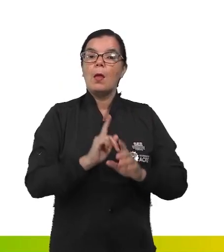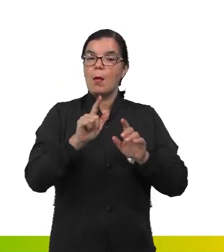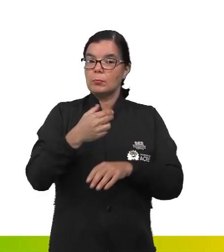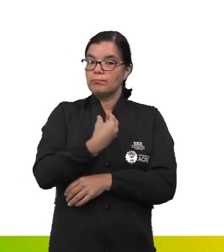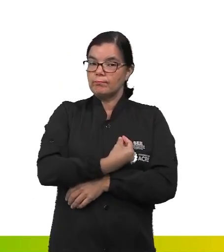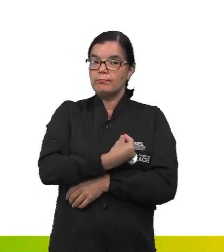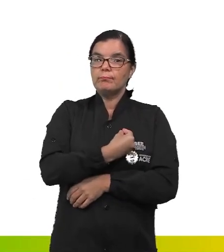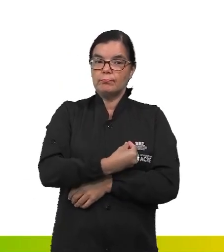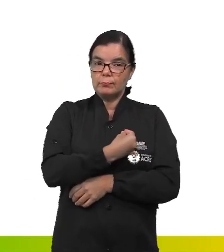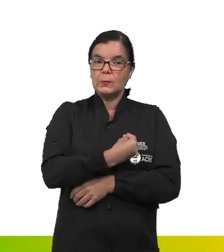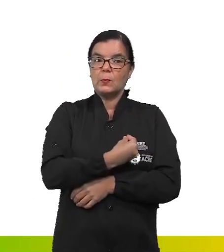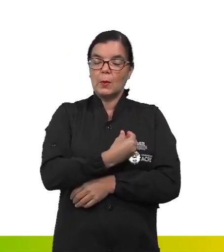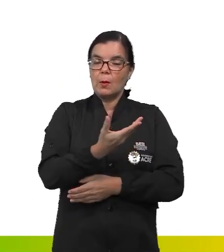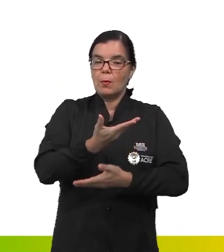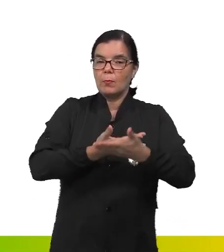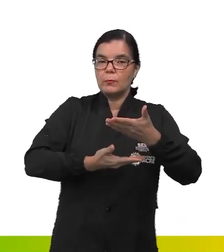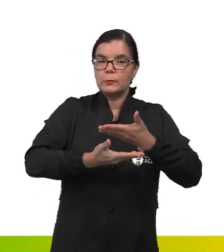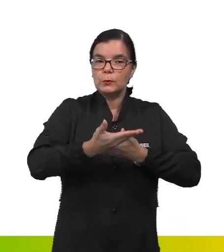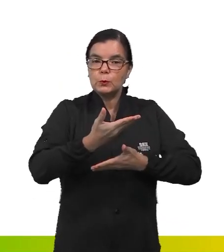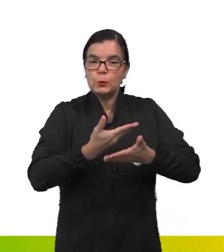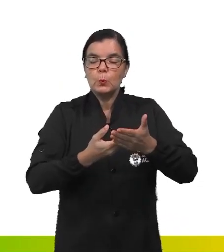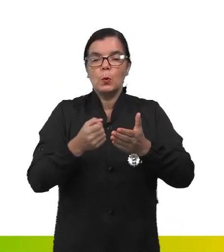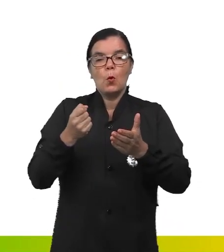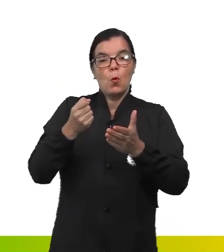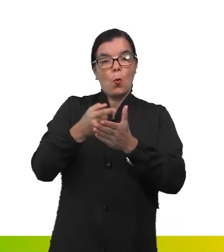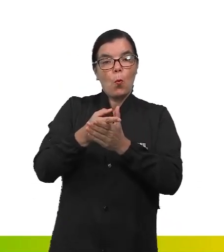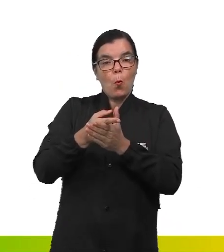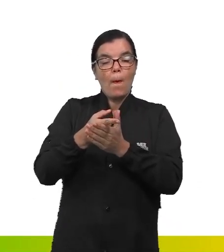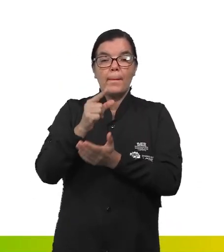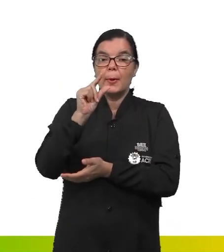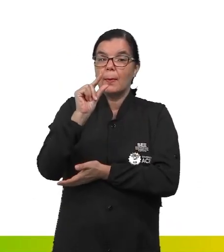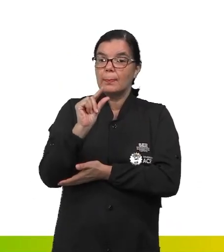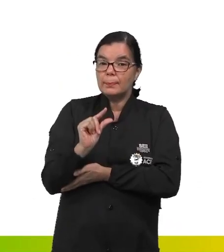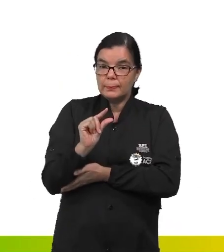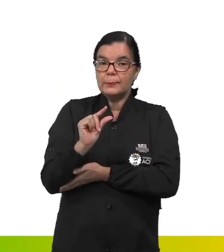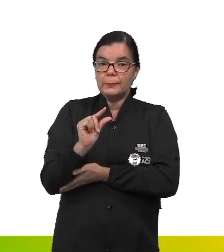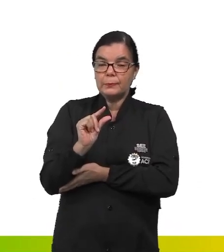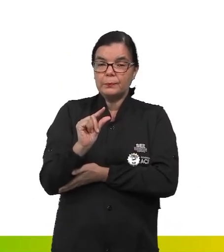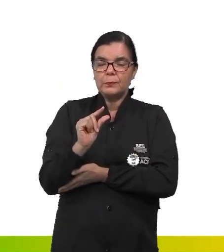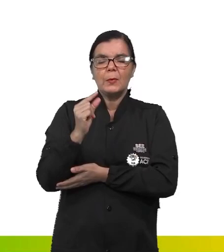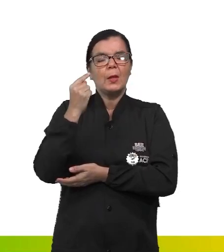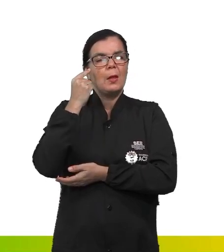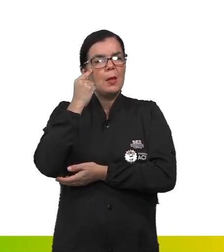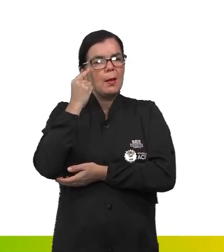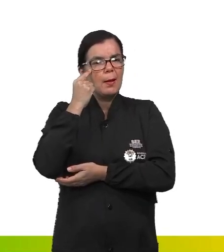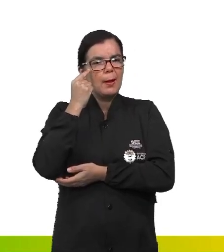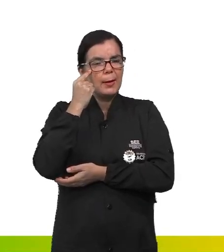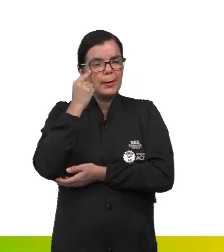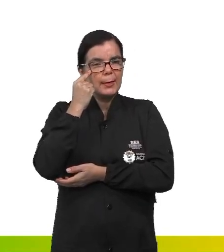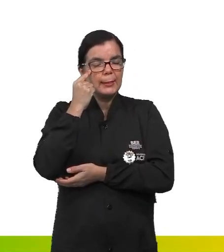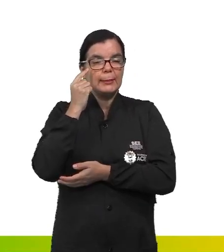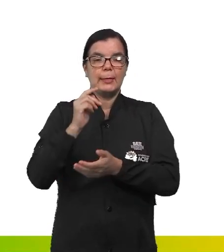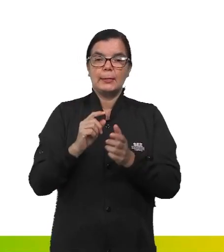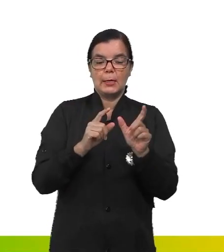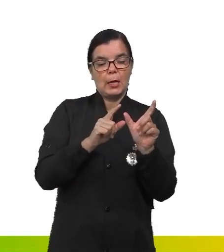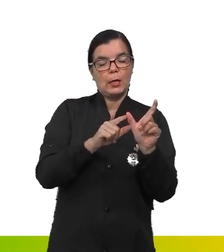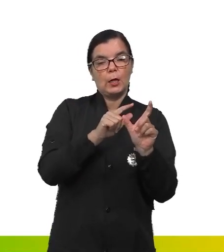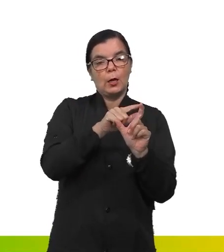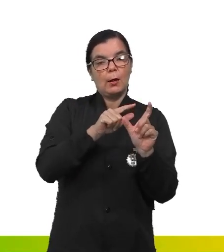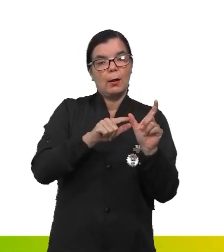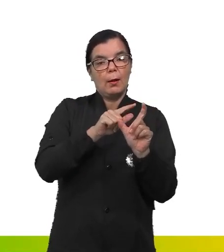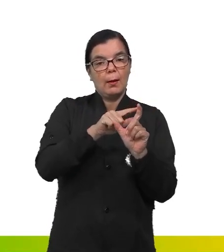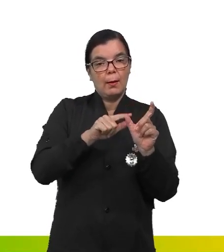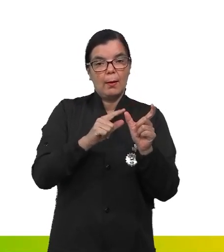modo, tá, de vida que envolve consumir menos. Eu até deixei aqui essas duas